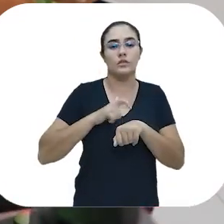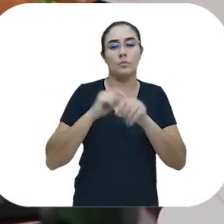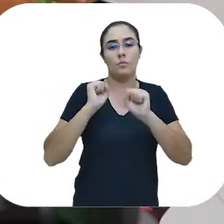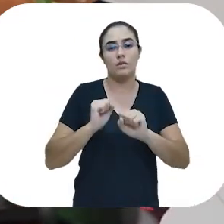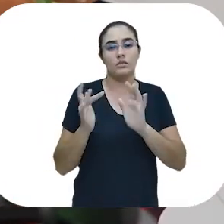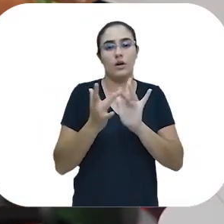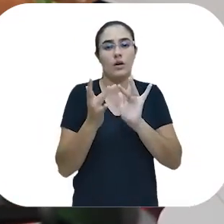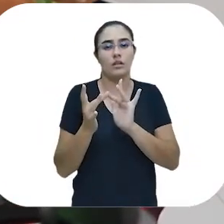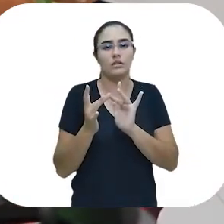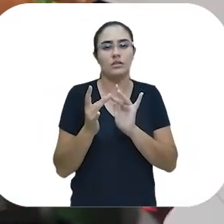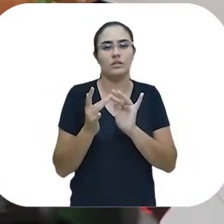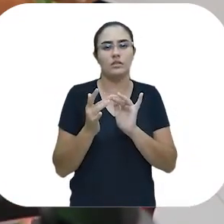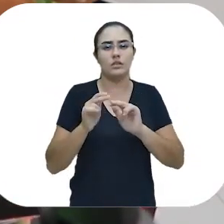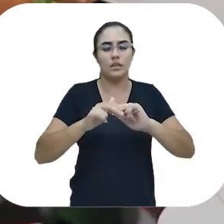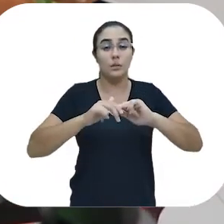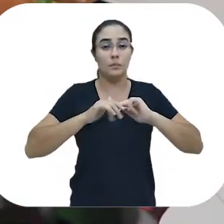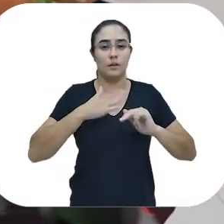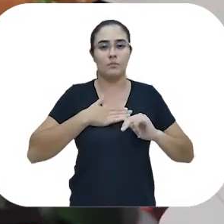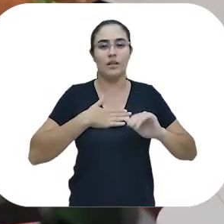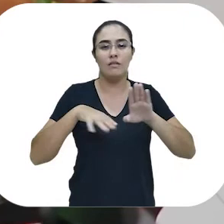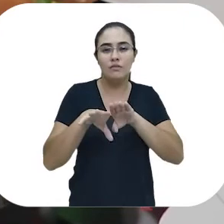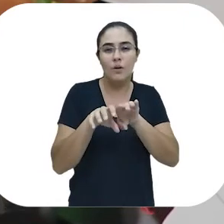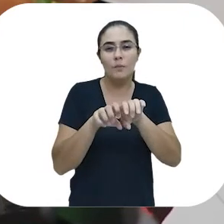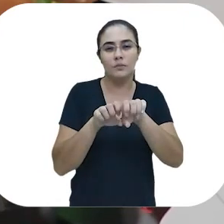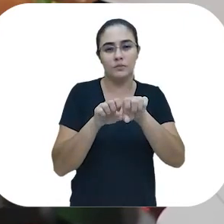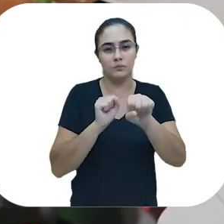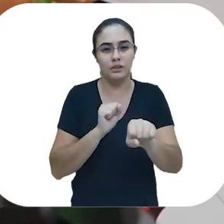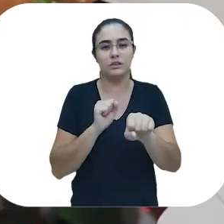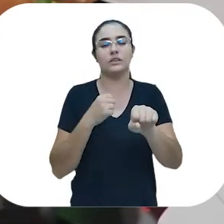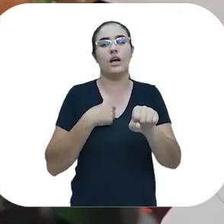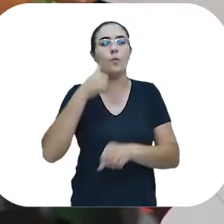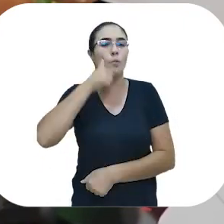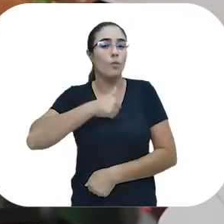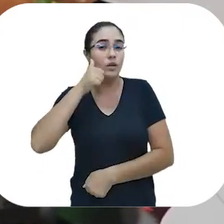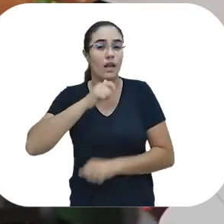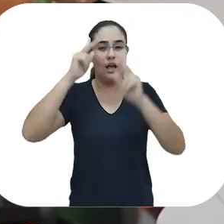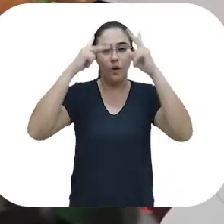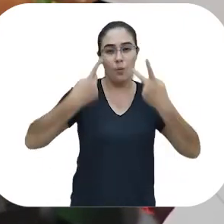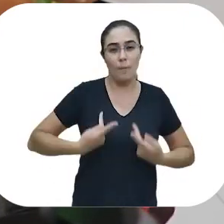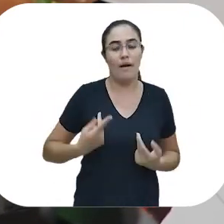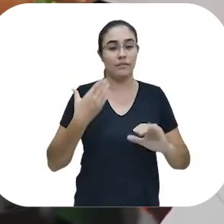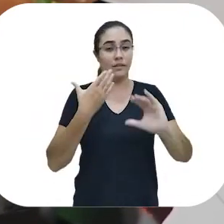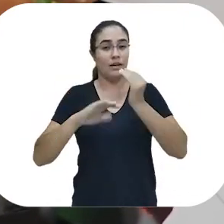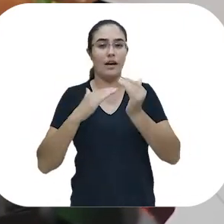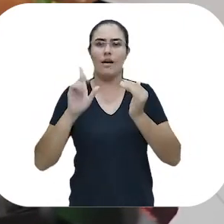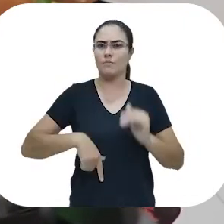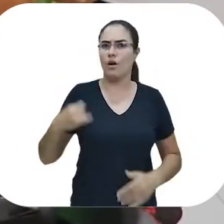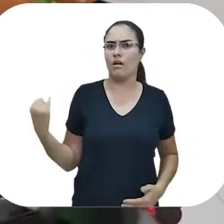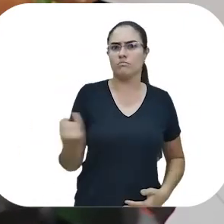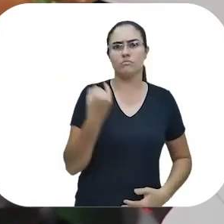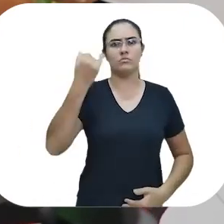para a minha formação, enquanto mulher, enquanto humana, enquanto cantora, é muito importante, né? Ter